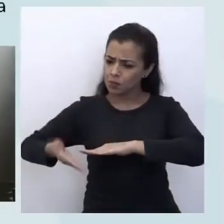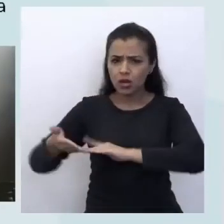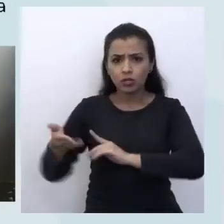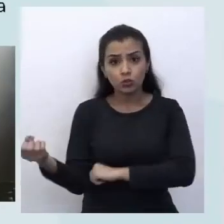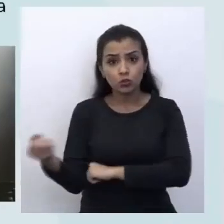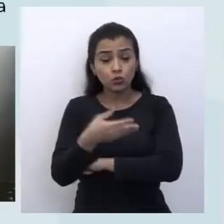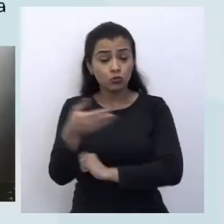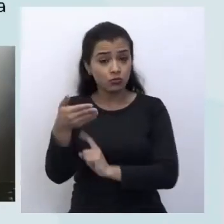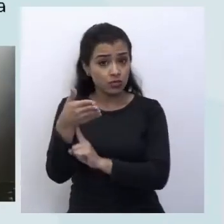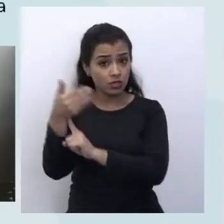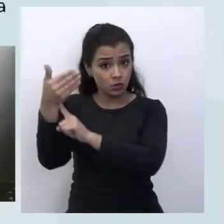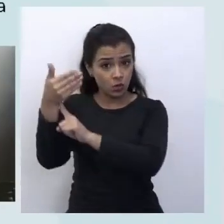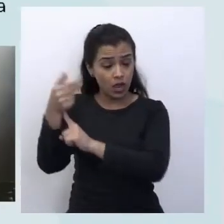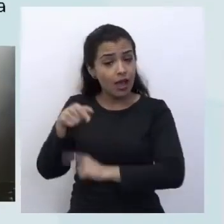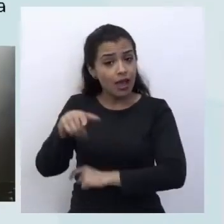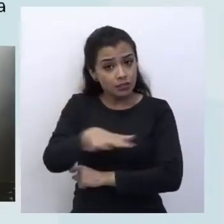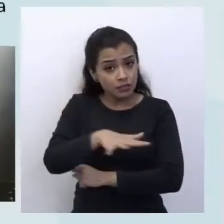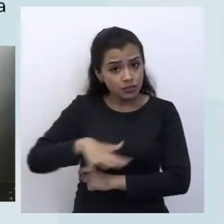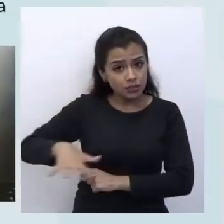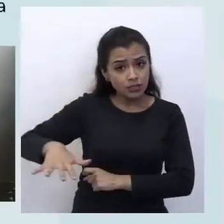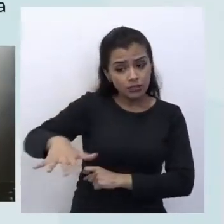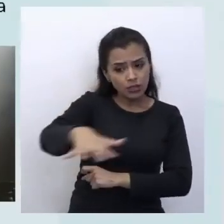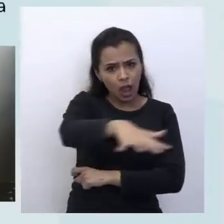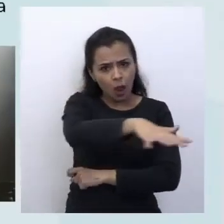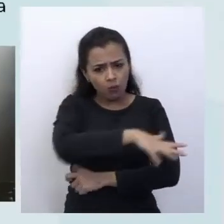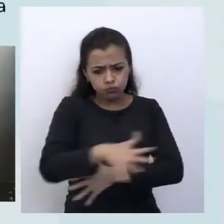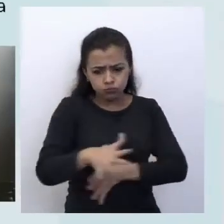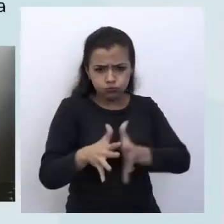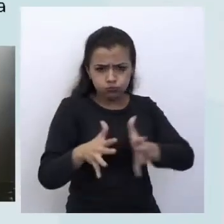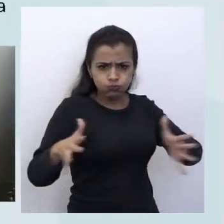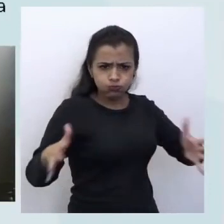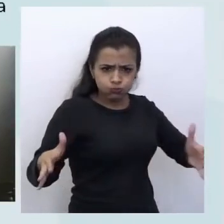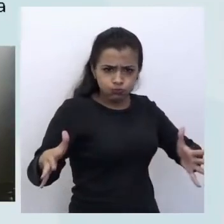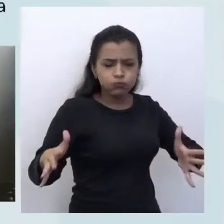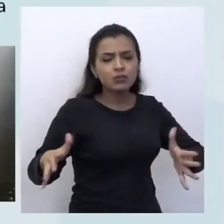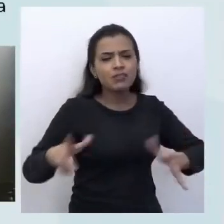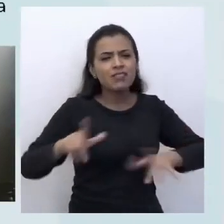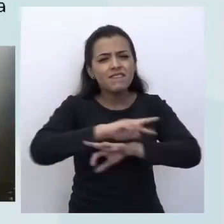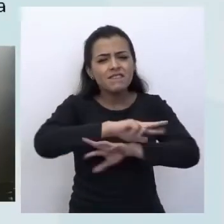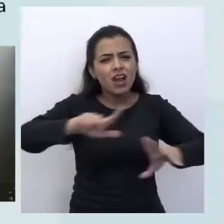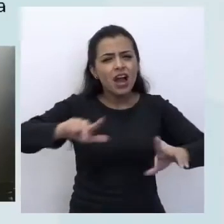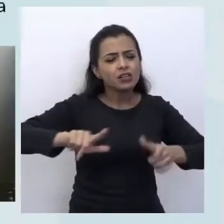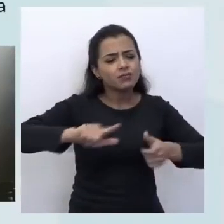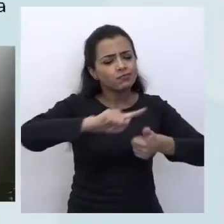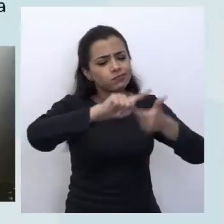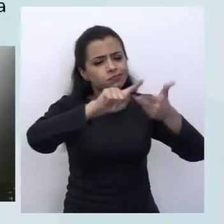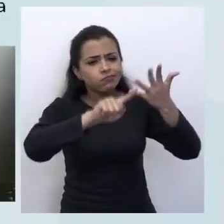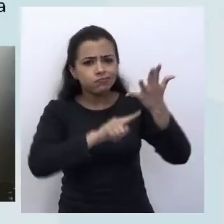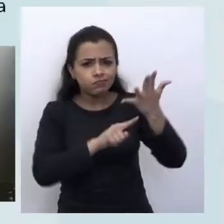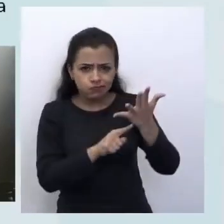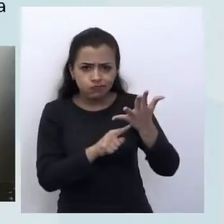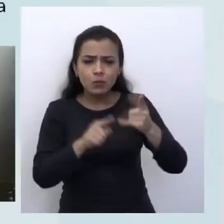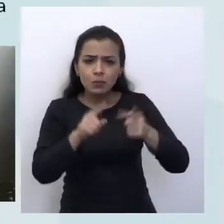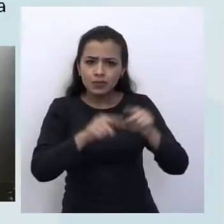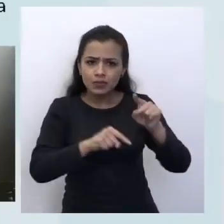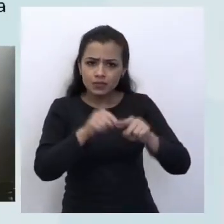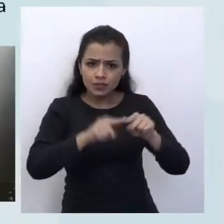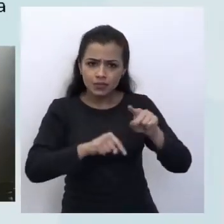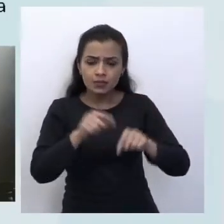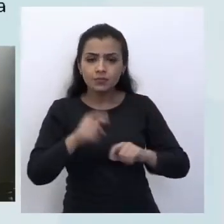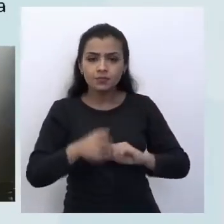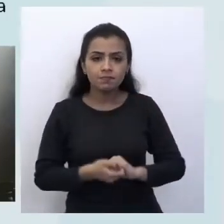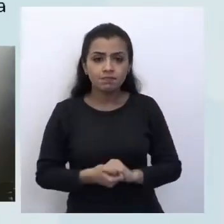tecnológica, ali o uso de um enorme espaço cênico, a exploração de diversos elementos da materialidade.